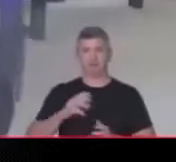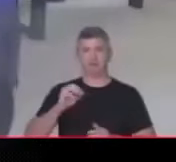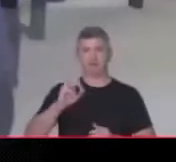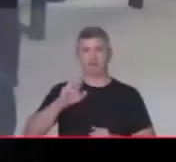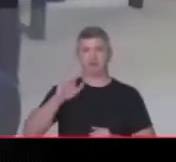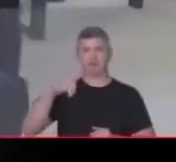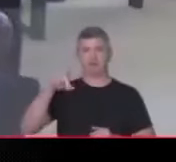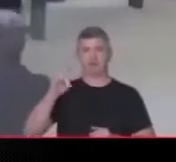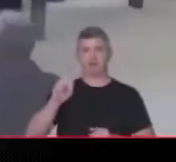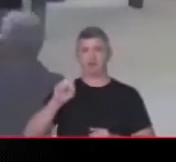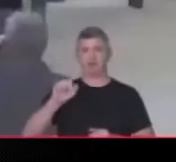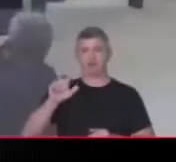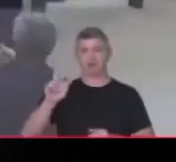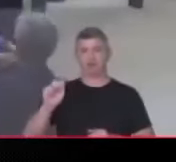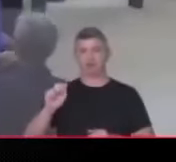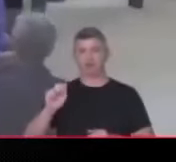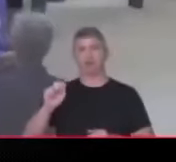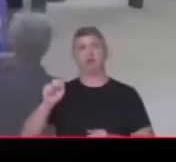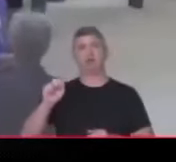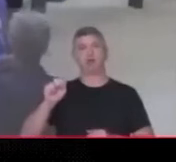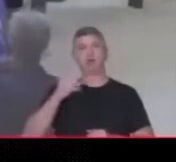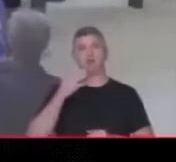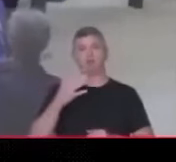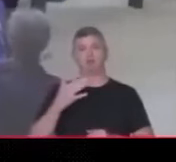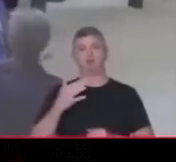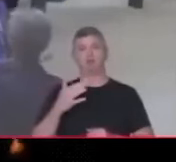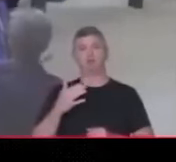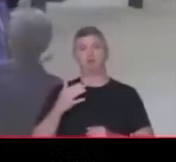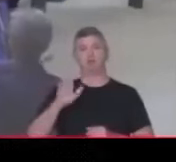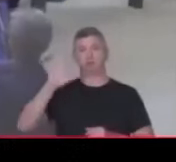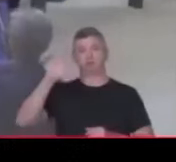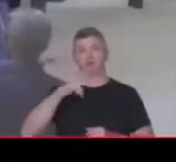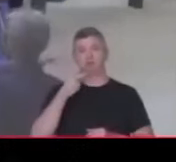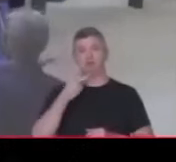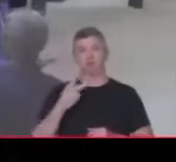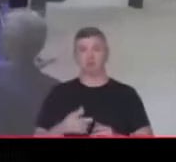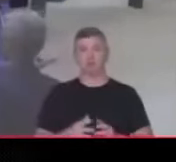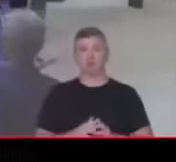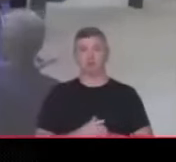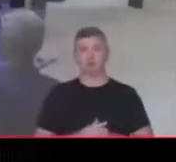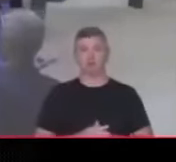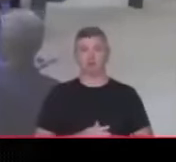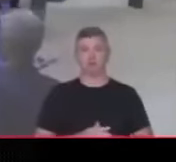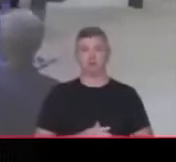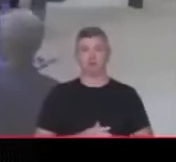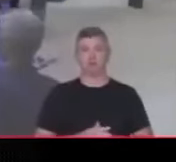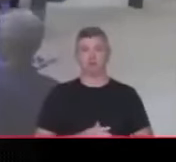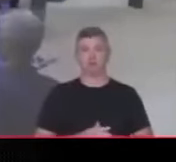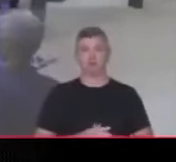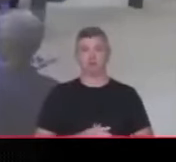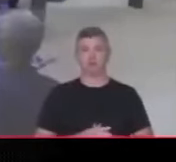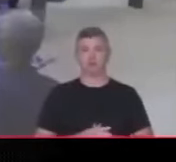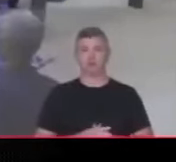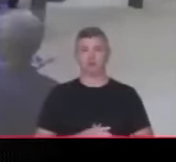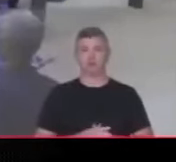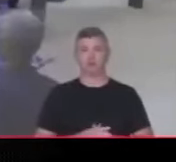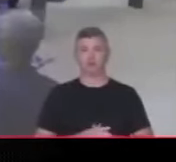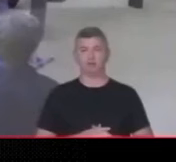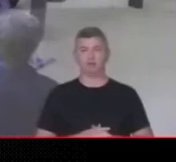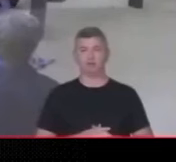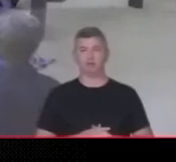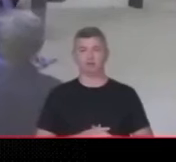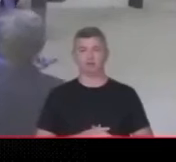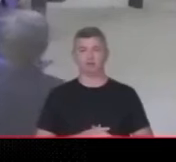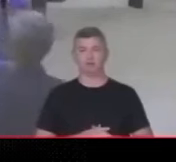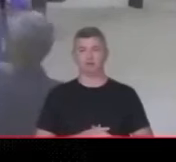para uma questão de ordem. Respeitem a Marielle. Respeitem. Senhor deputado. Presidente, questão de ordem. Senhor deputado, questão de